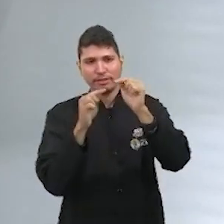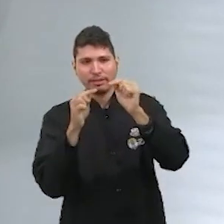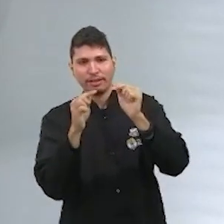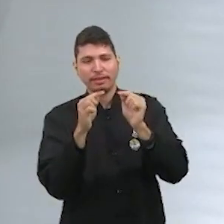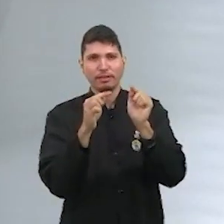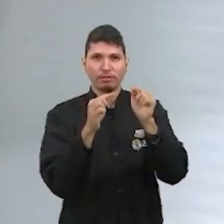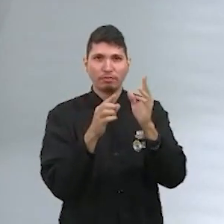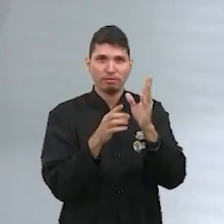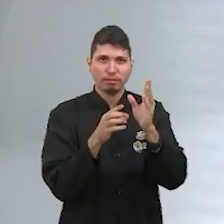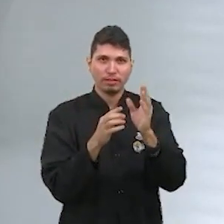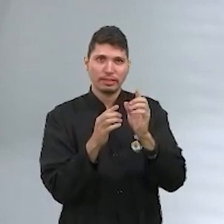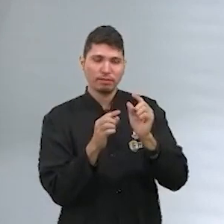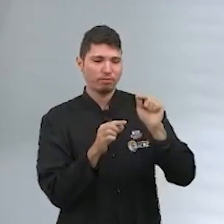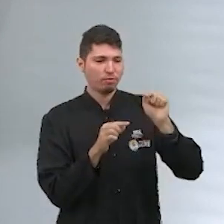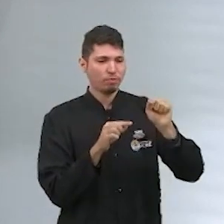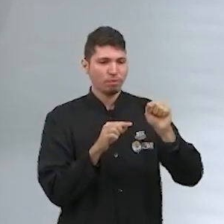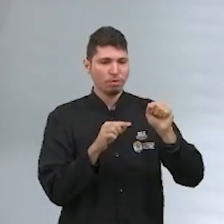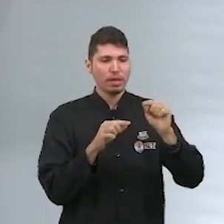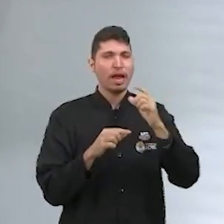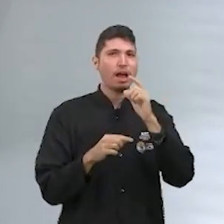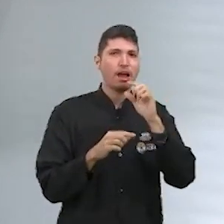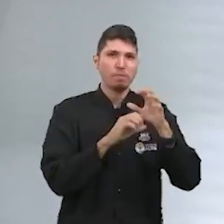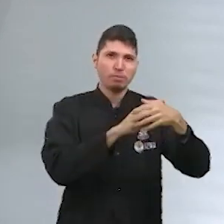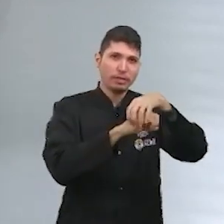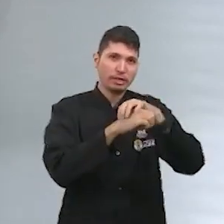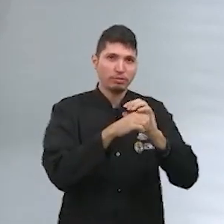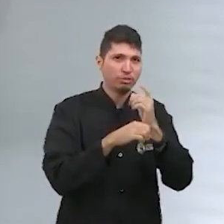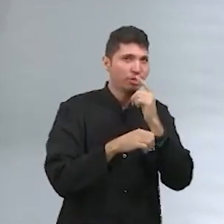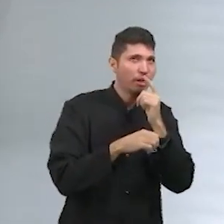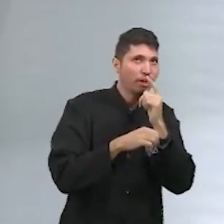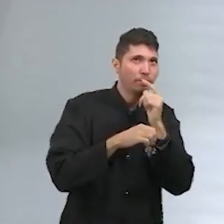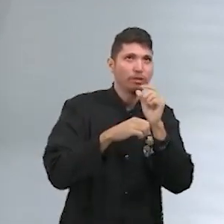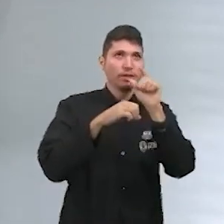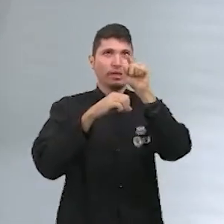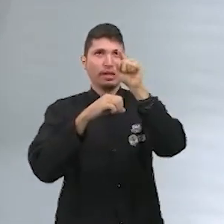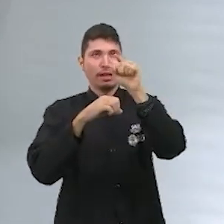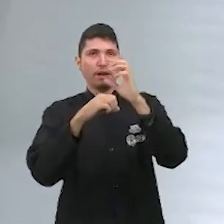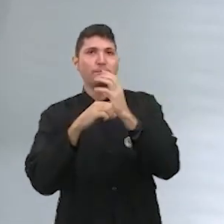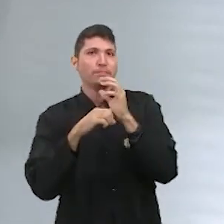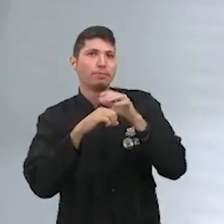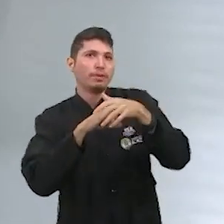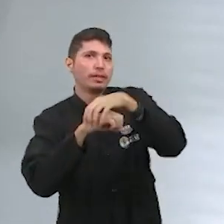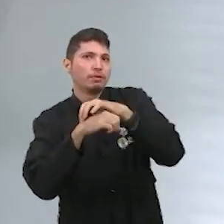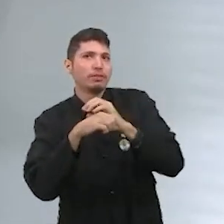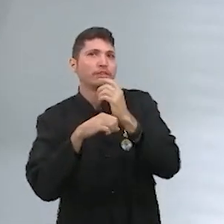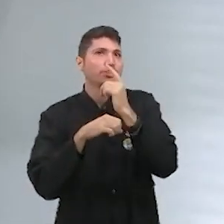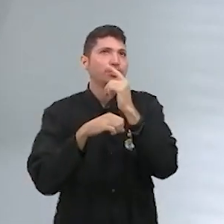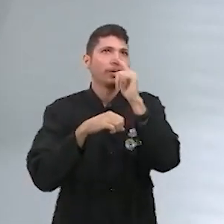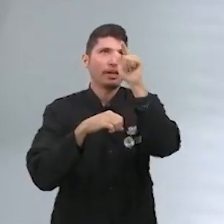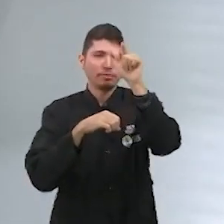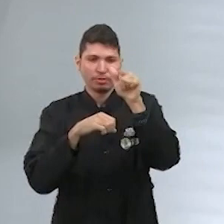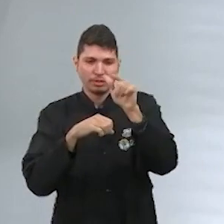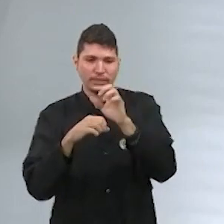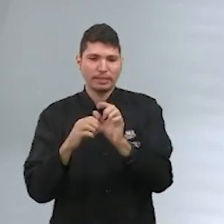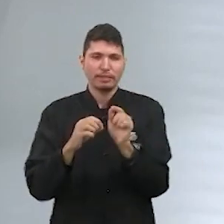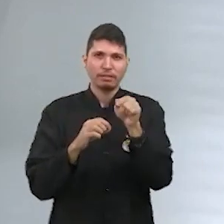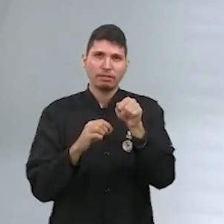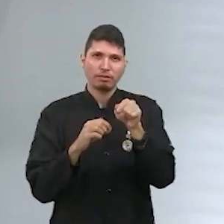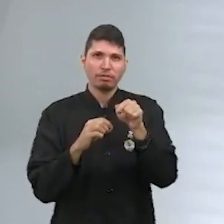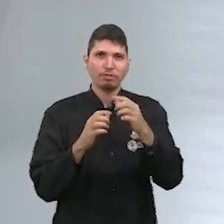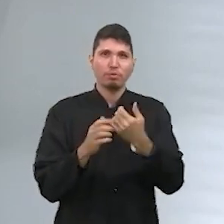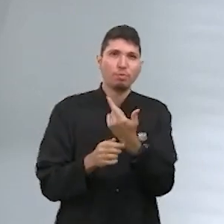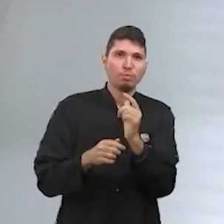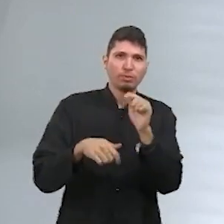entre uma molécula de água com a outra molécula de água ou moléculas distintas. Então, são essas forças que a gente